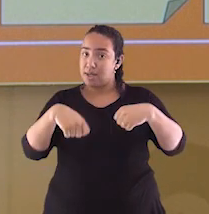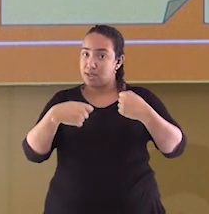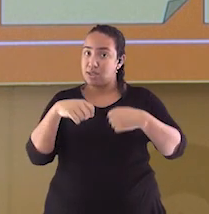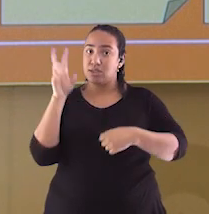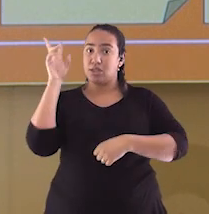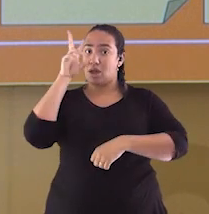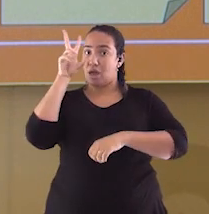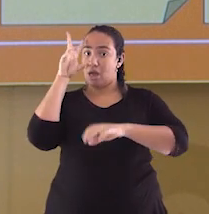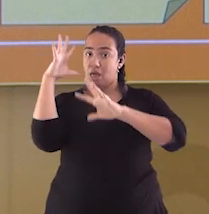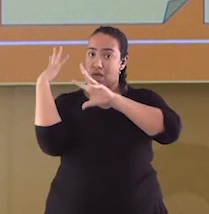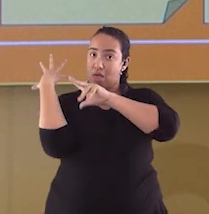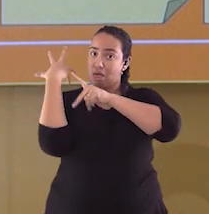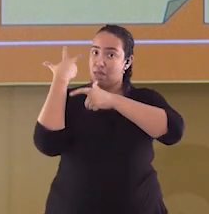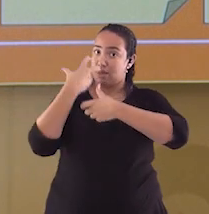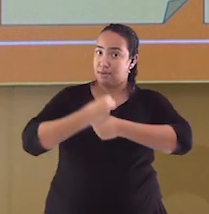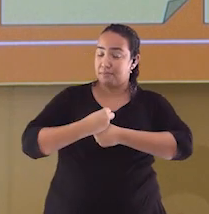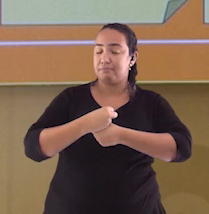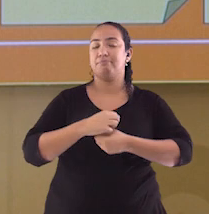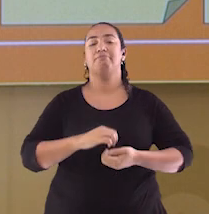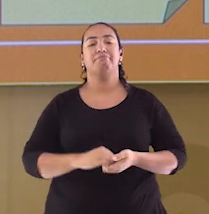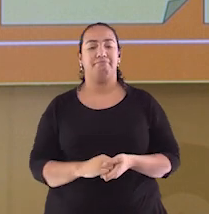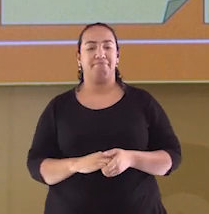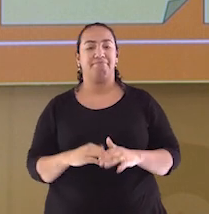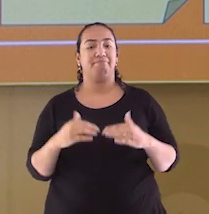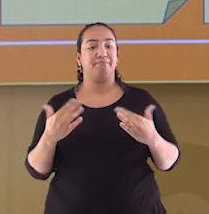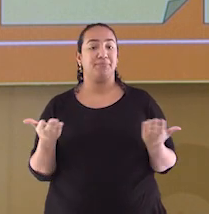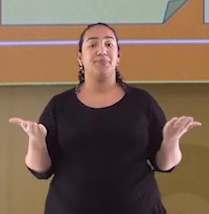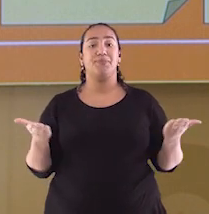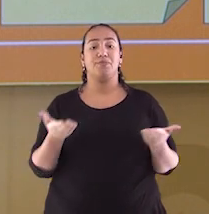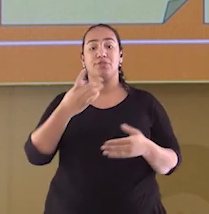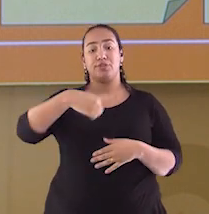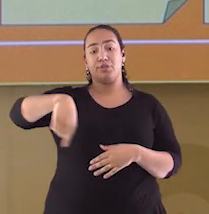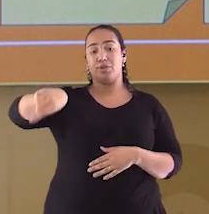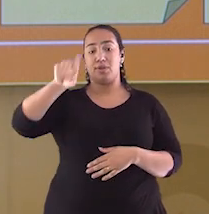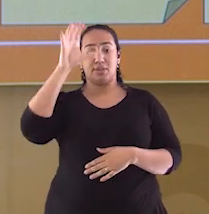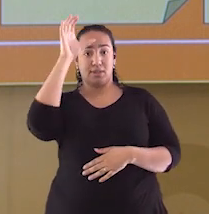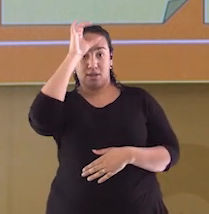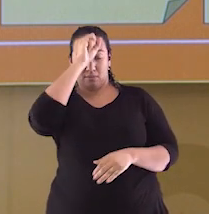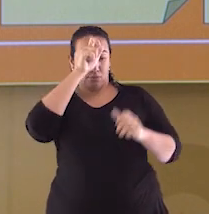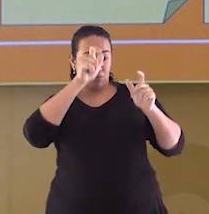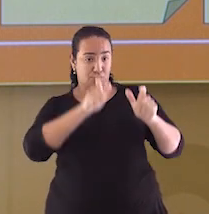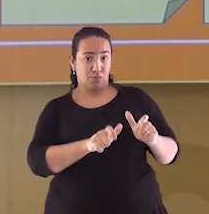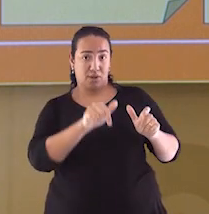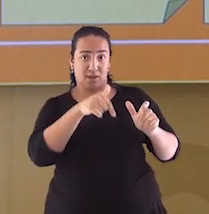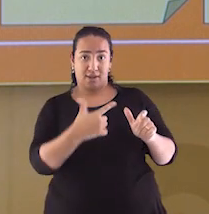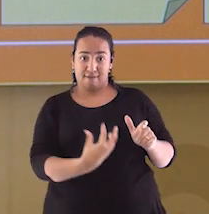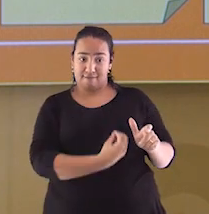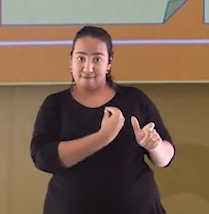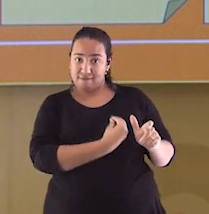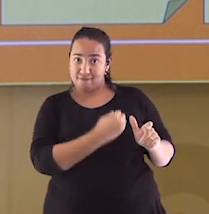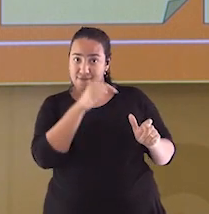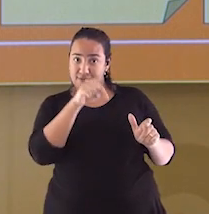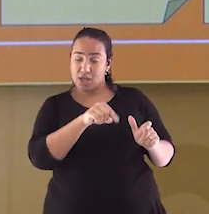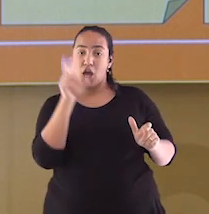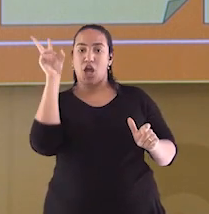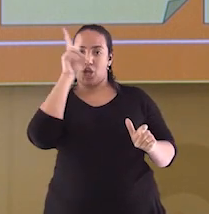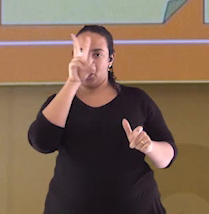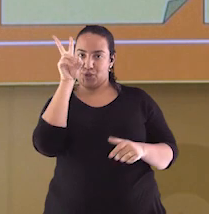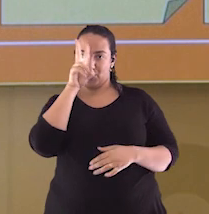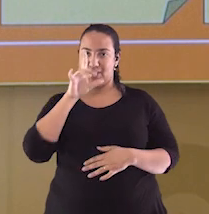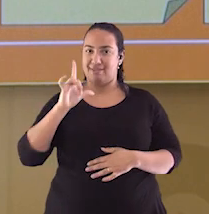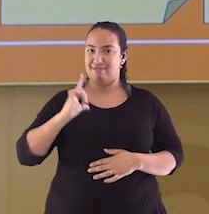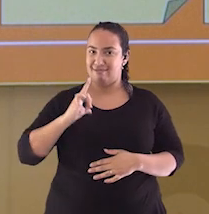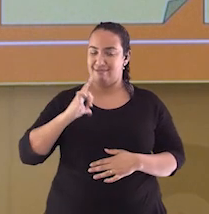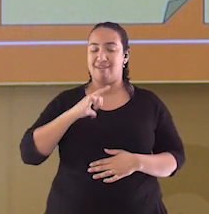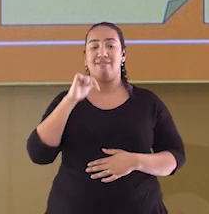antes relembrar o que aprendemos hoje. Compreendemos que o lugar onde vivemos tem história e que